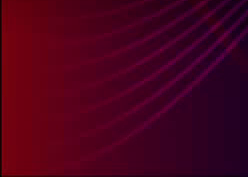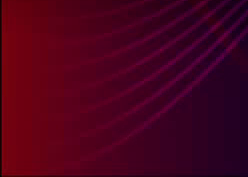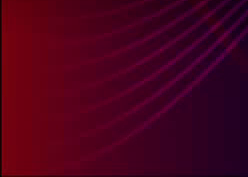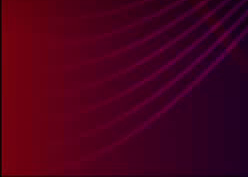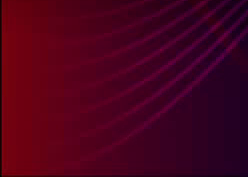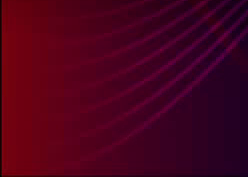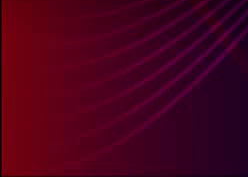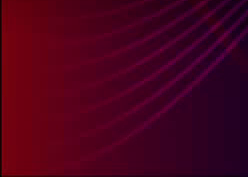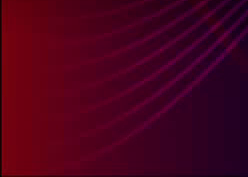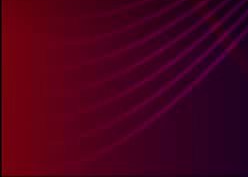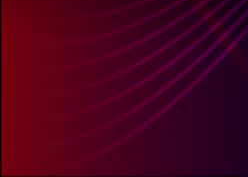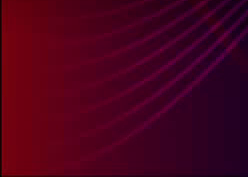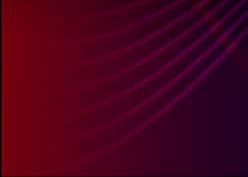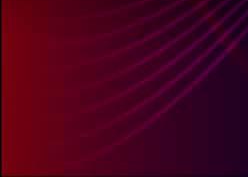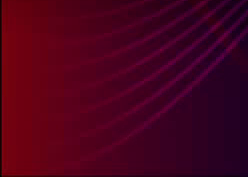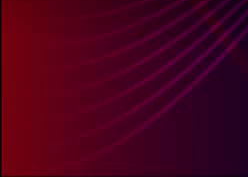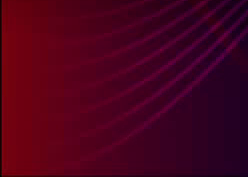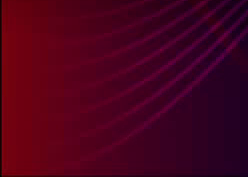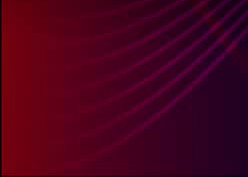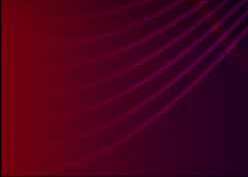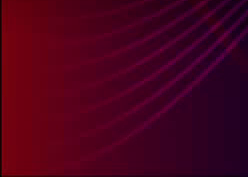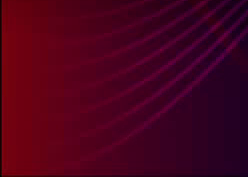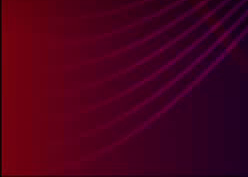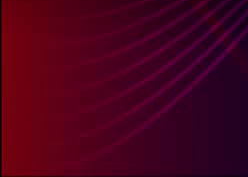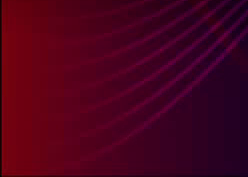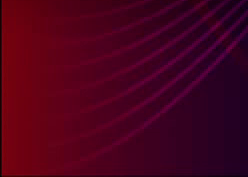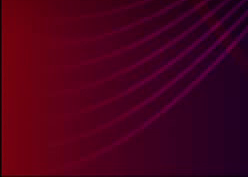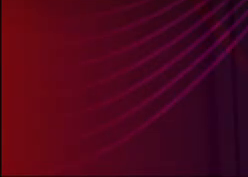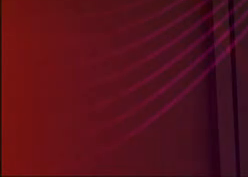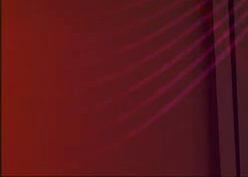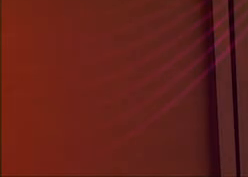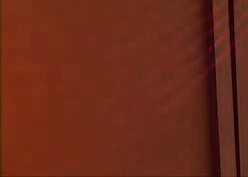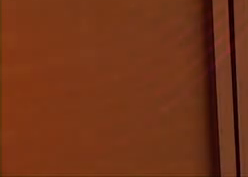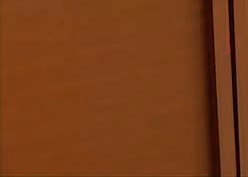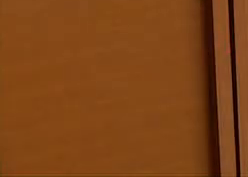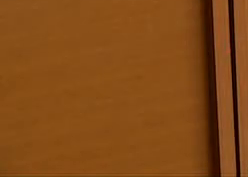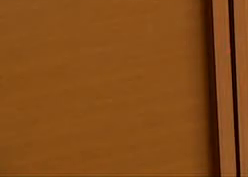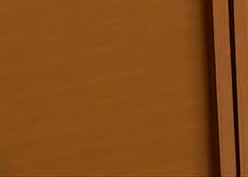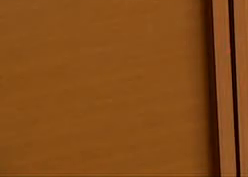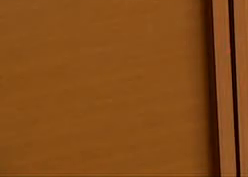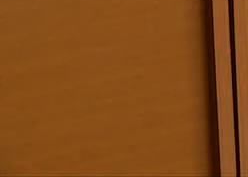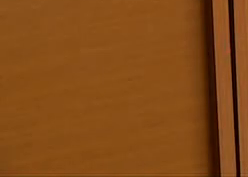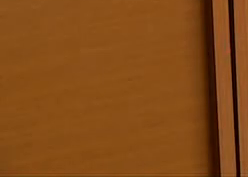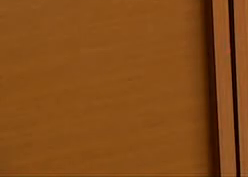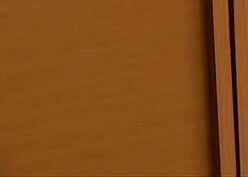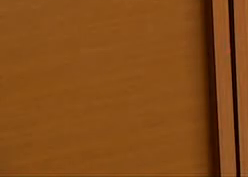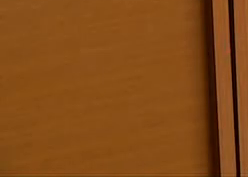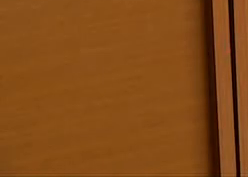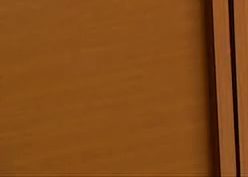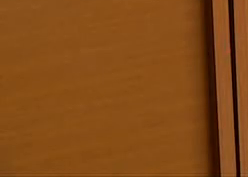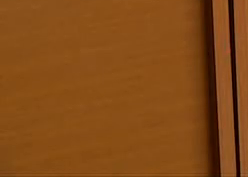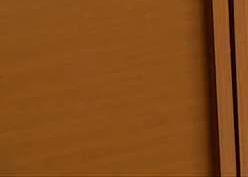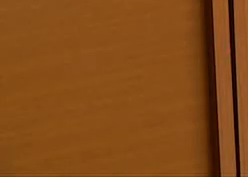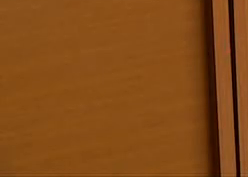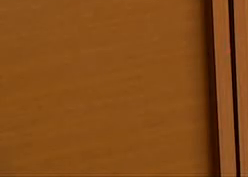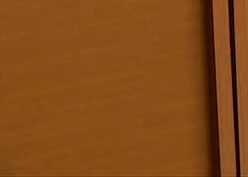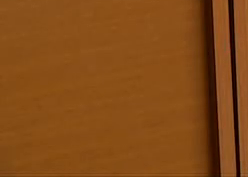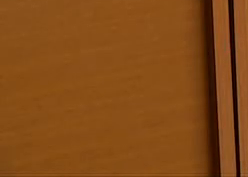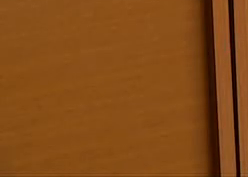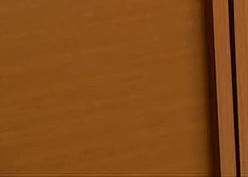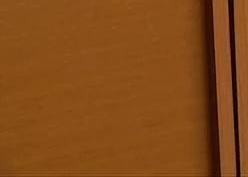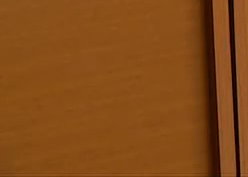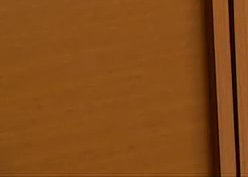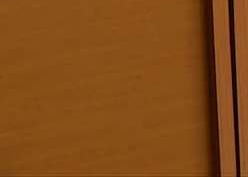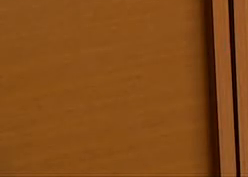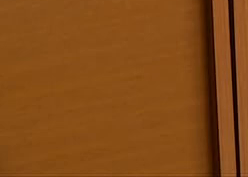Muito bom dia a todos aqui na Câmara Municipal de Sorocaba. Convoco os vereadores e vereadoras que estão na casa